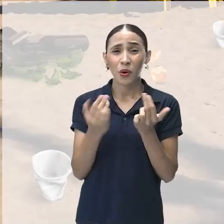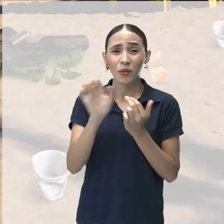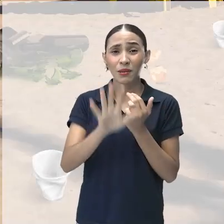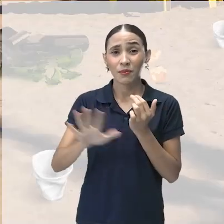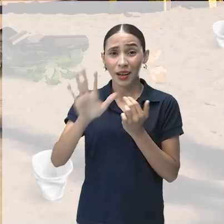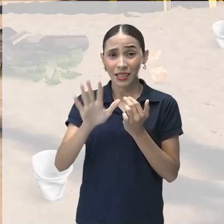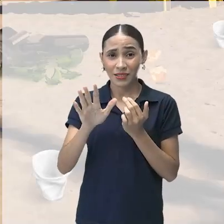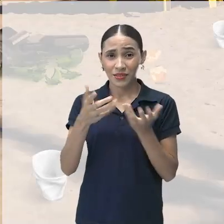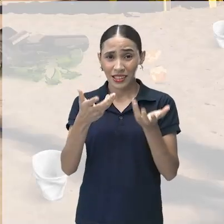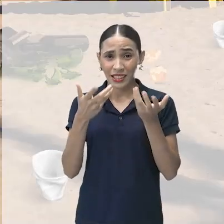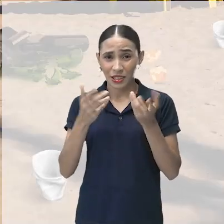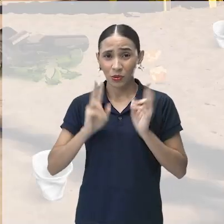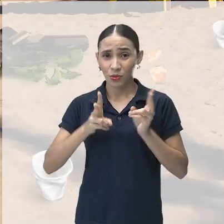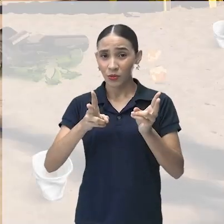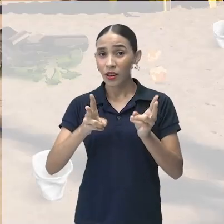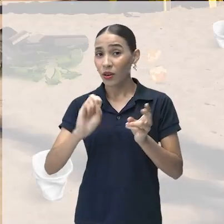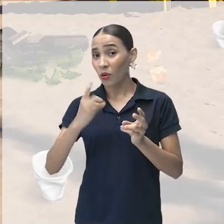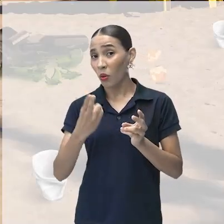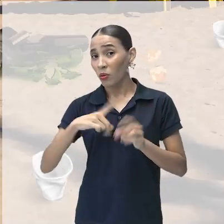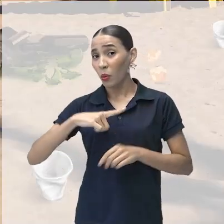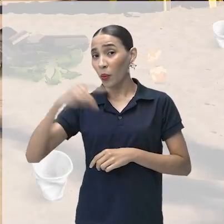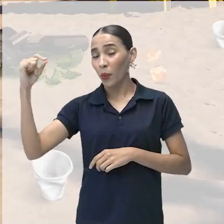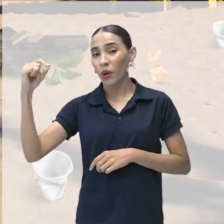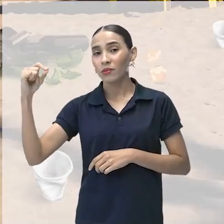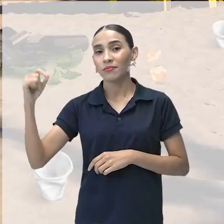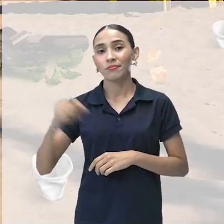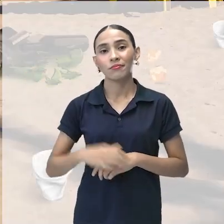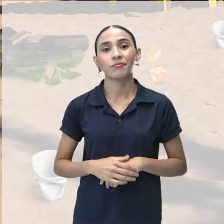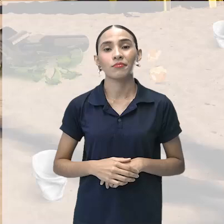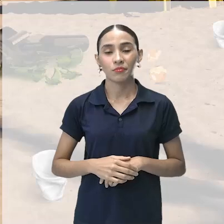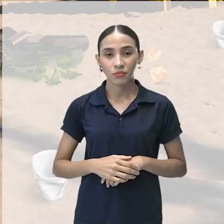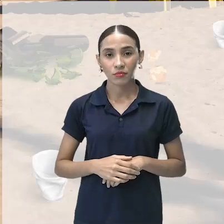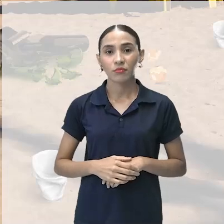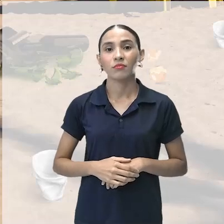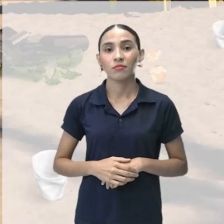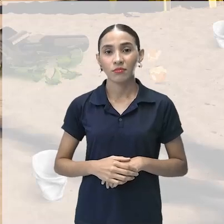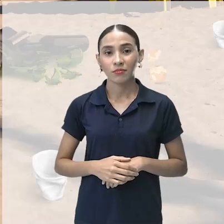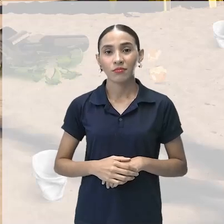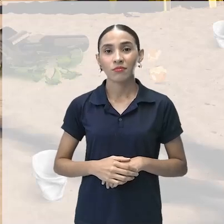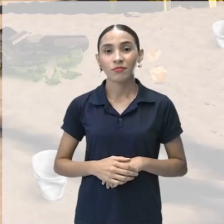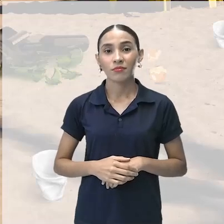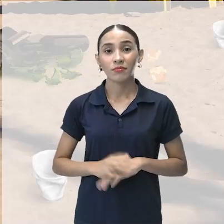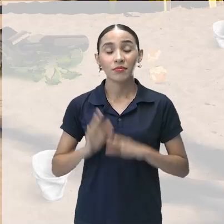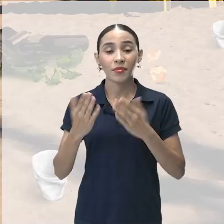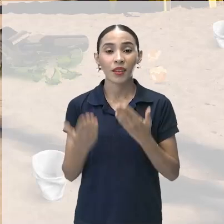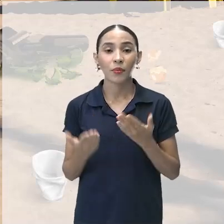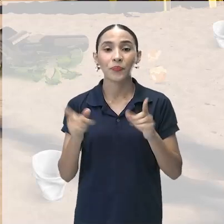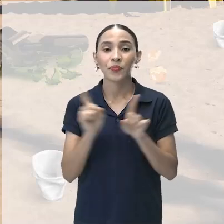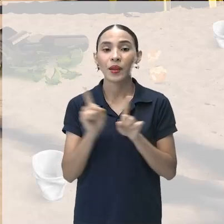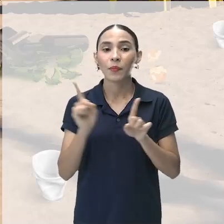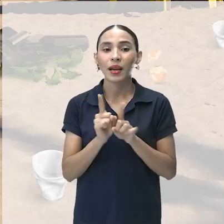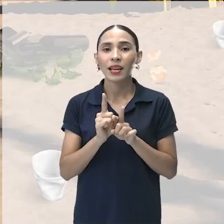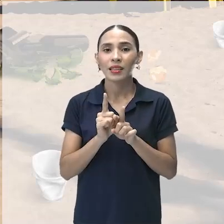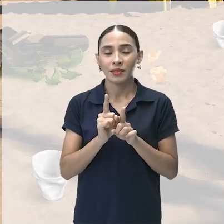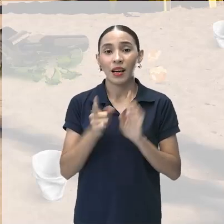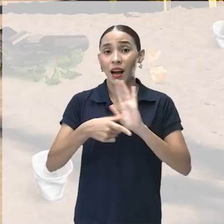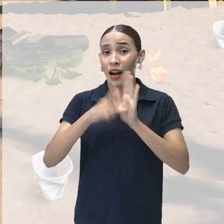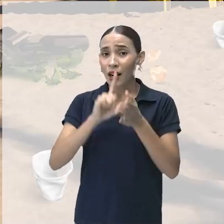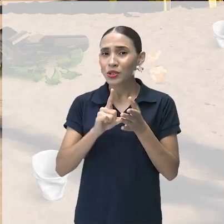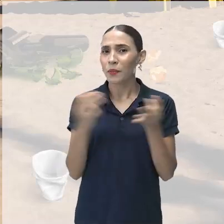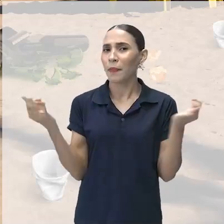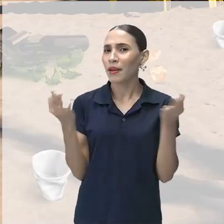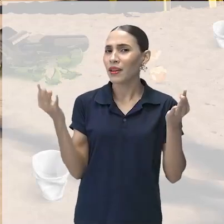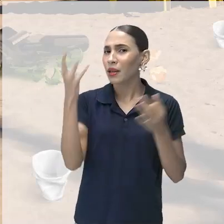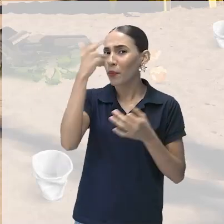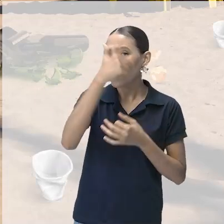vocês gostariam de permanecer ou prefeririam ir embora? Há pouco ela estava linda. Na